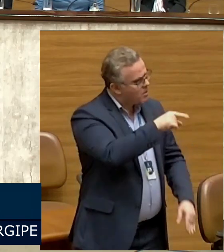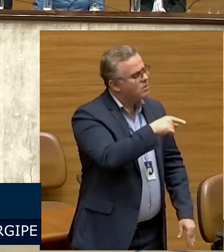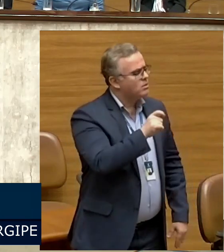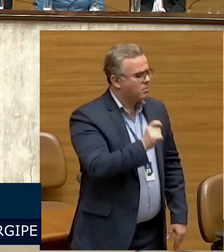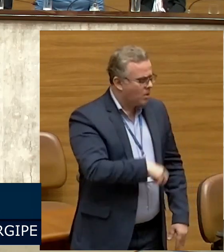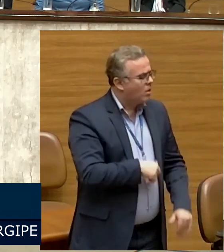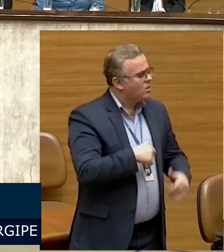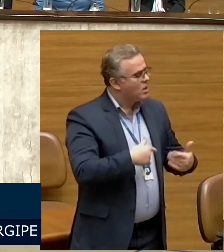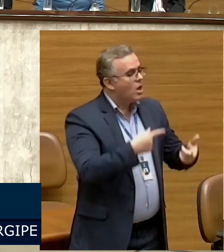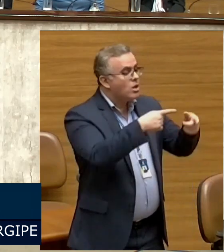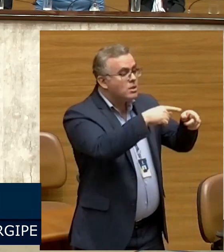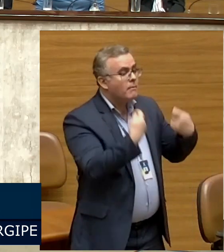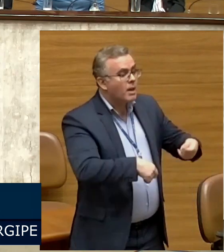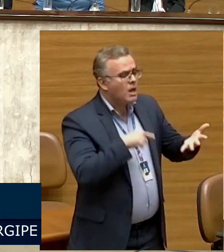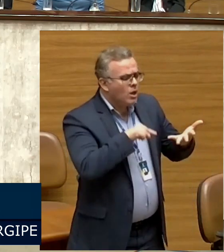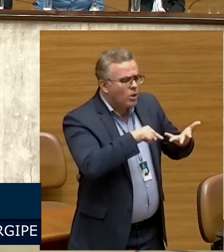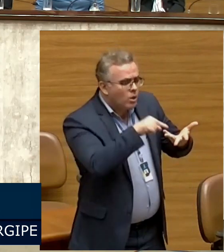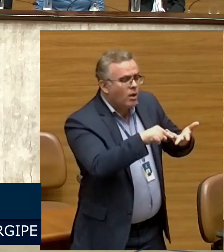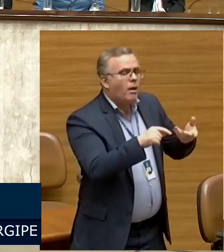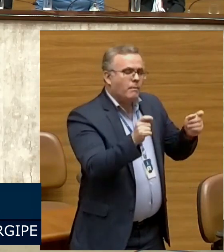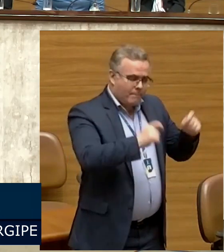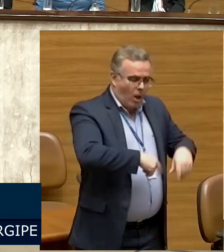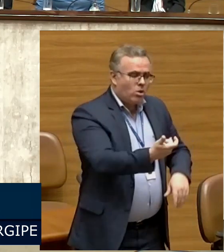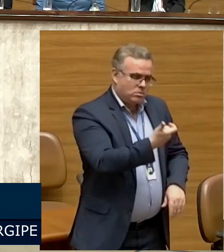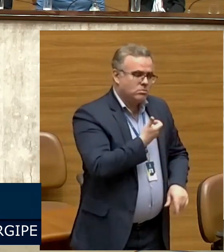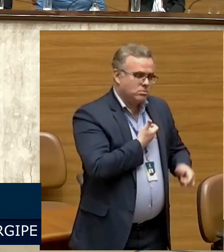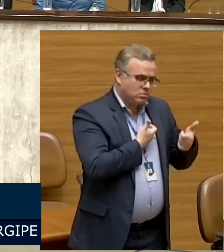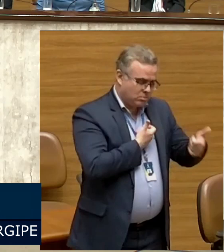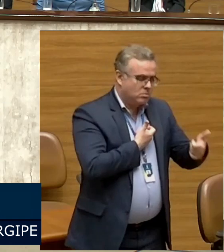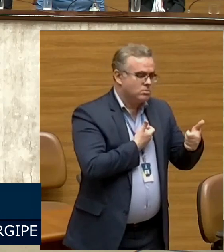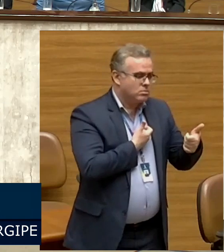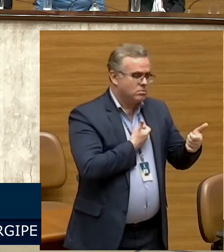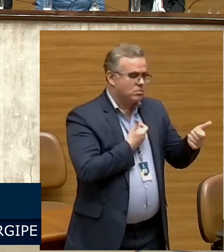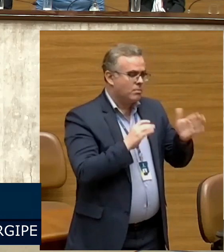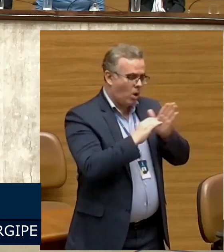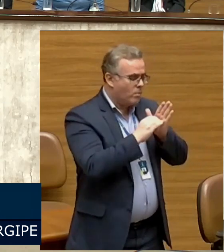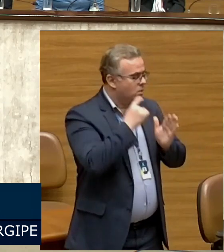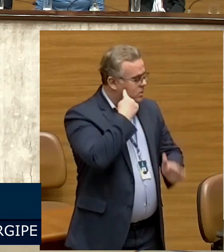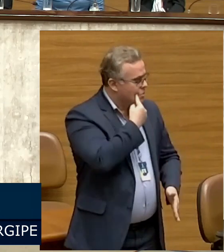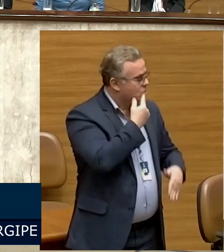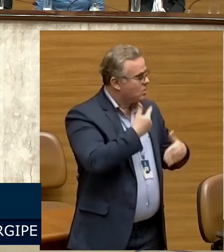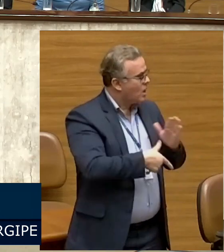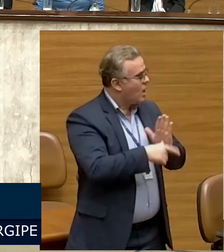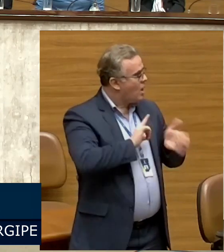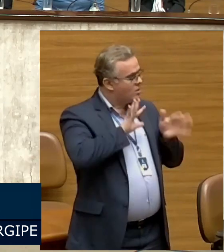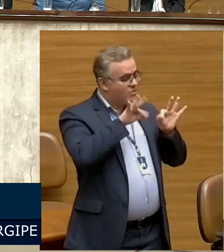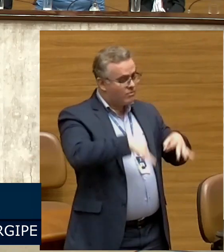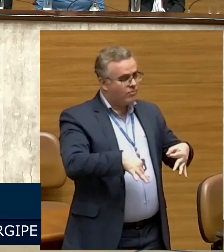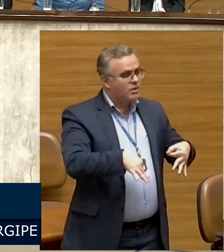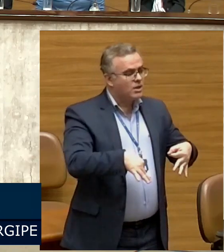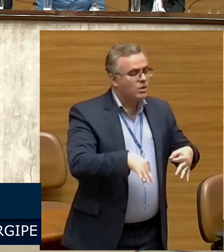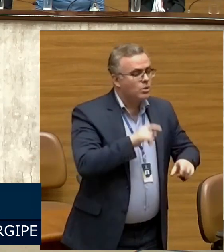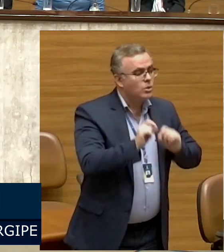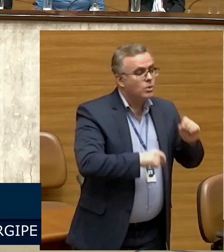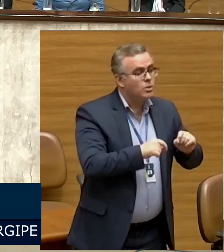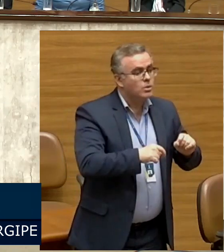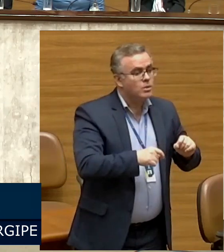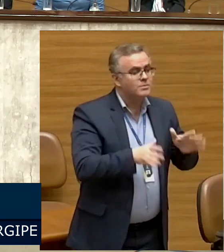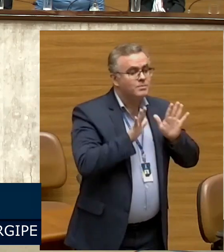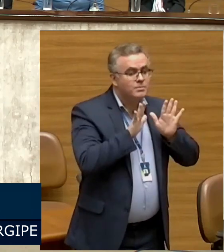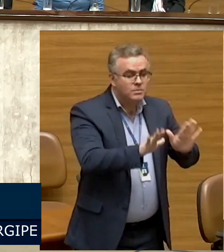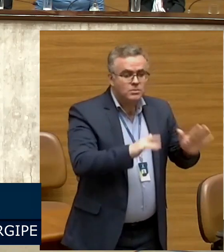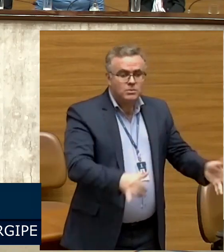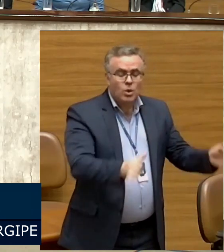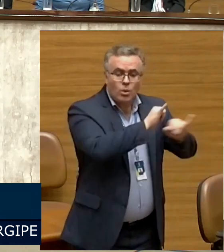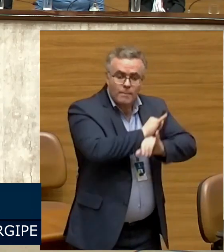né, necessidades aí, né, da população surda. E antes do encerramento desta sessão, quero reiterar,